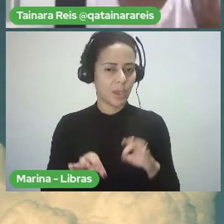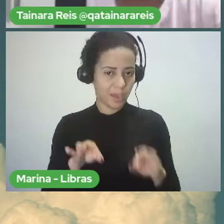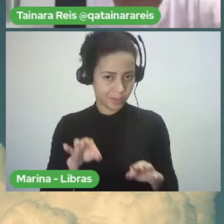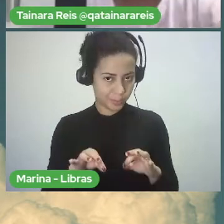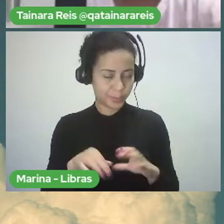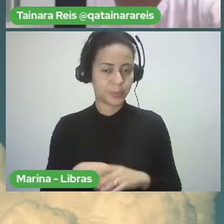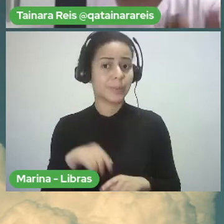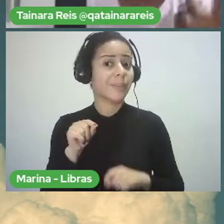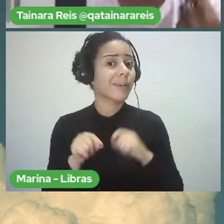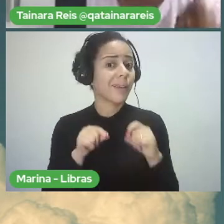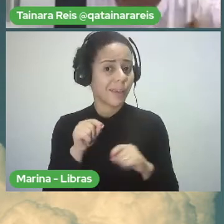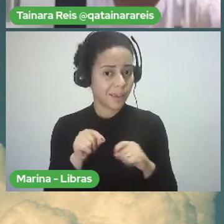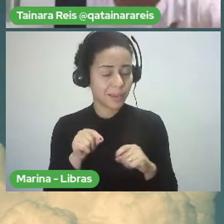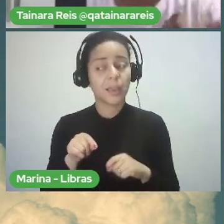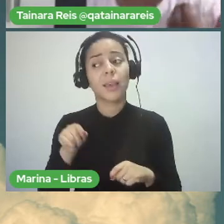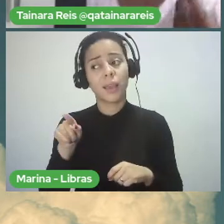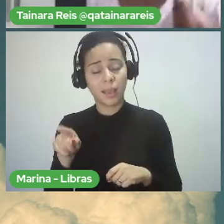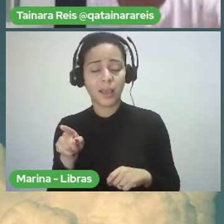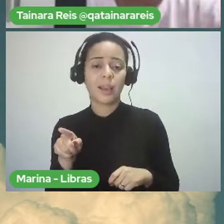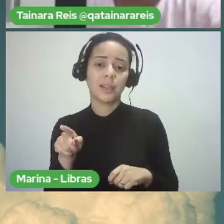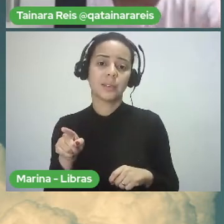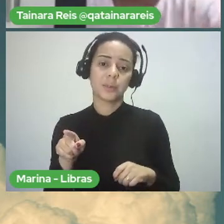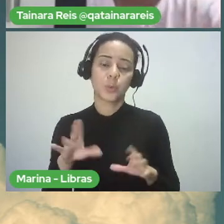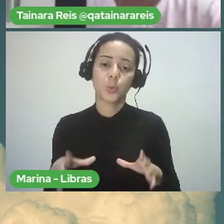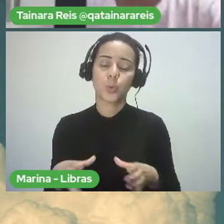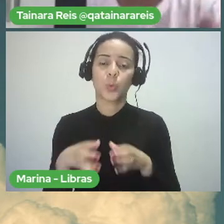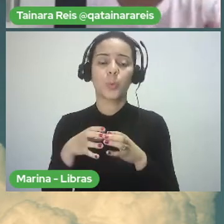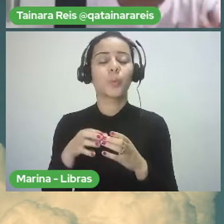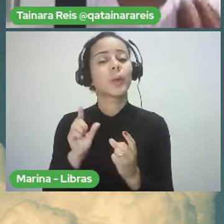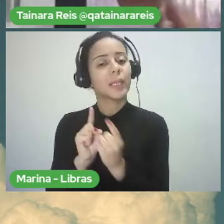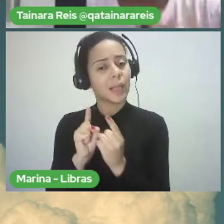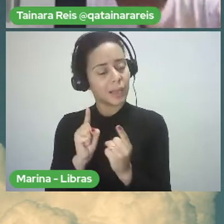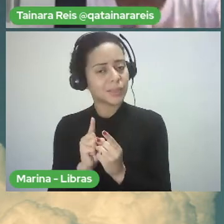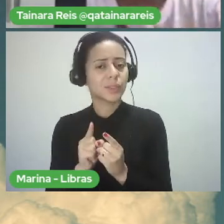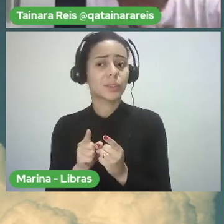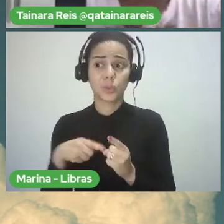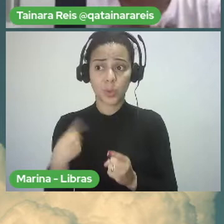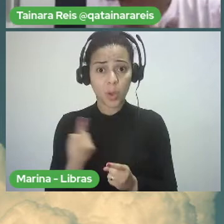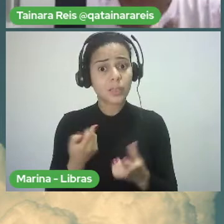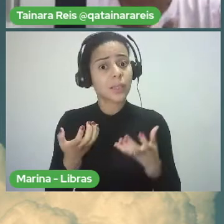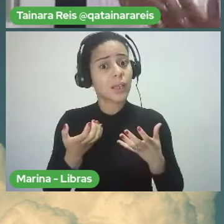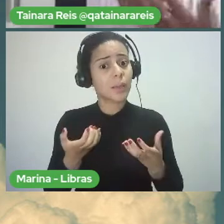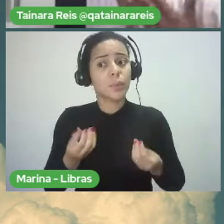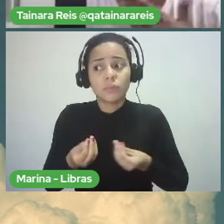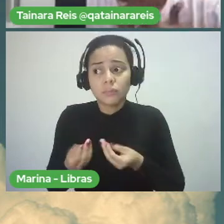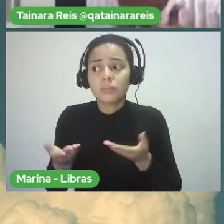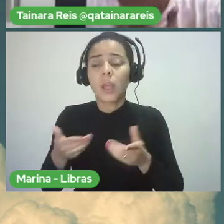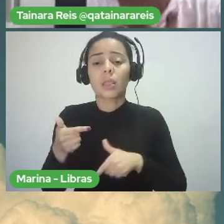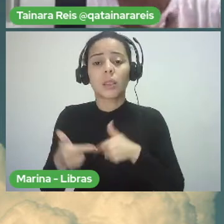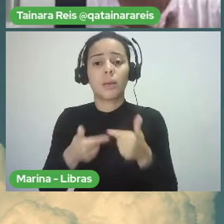A nossa cliente. É alguém que a gente precisa satisfazer. E para isso a gente precisa ter proximidade,